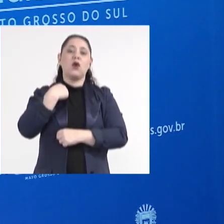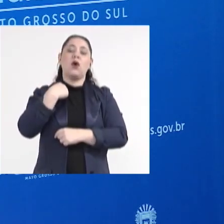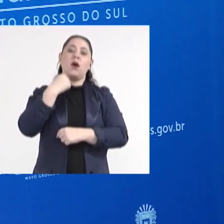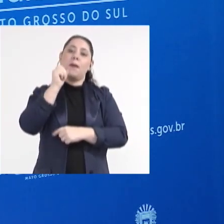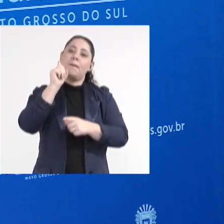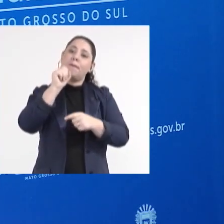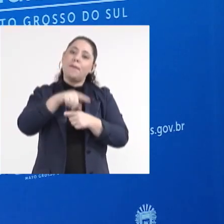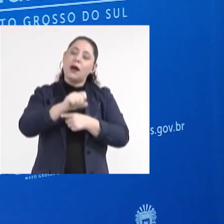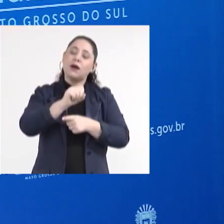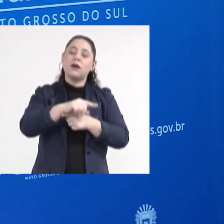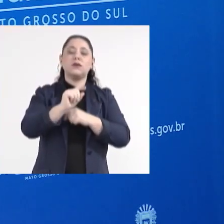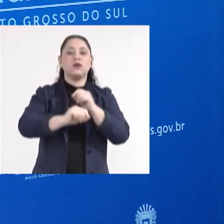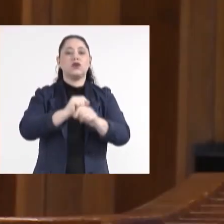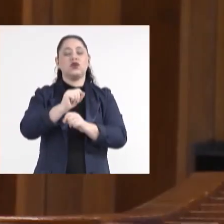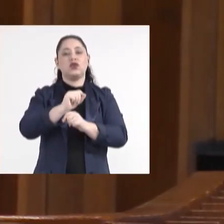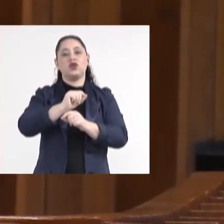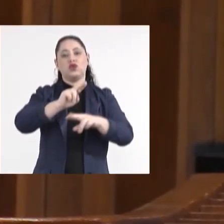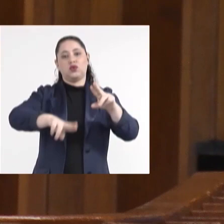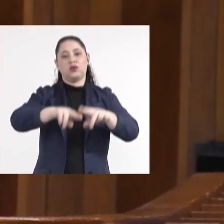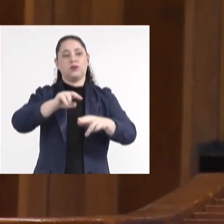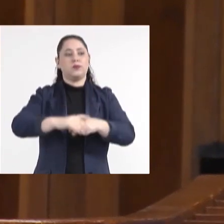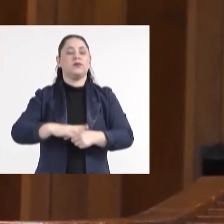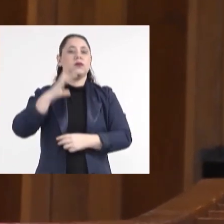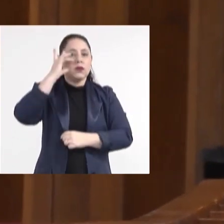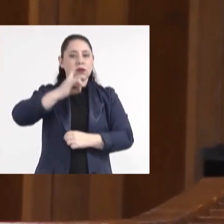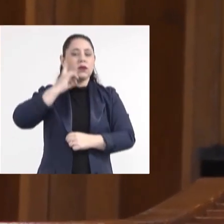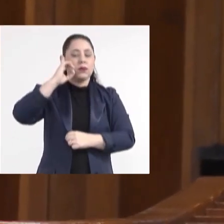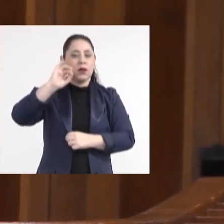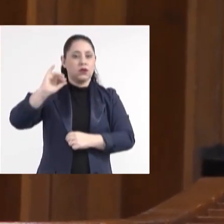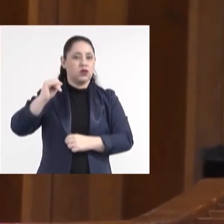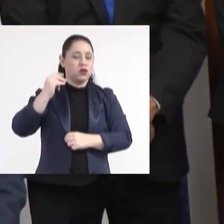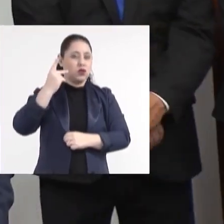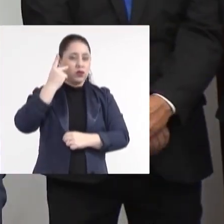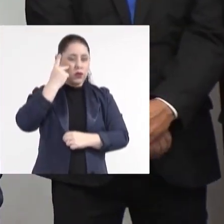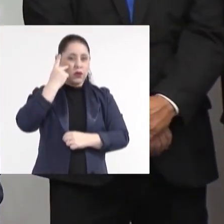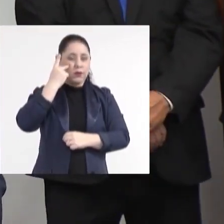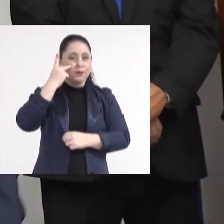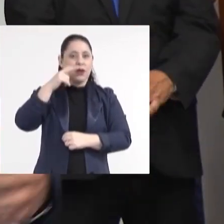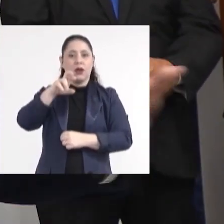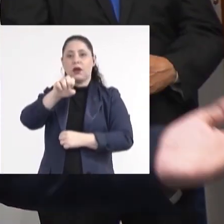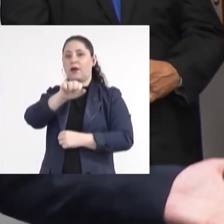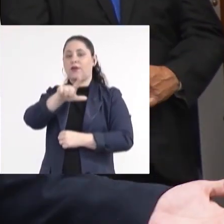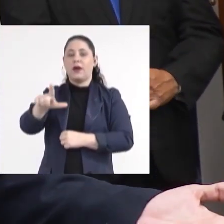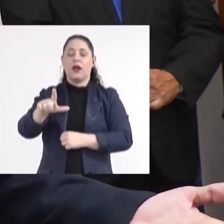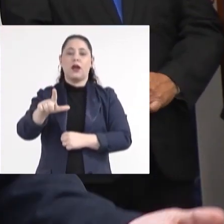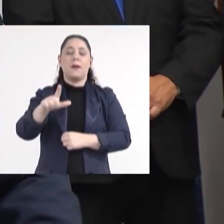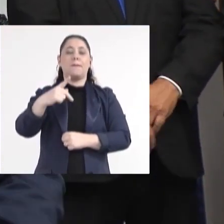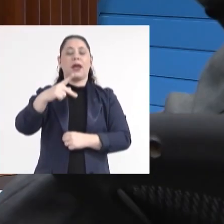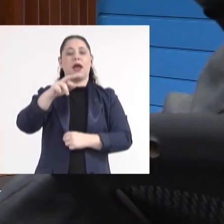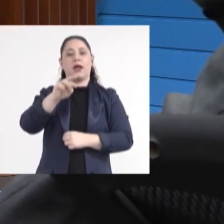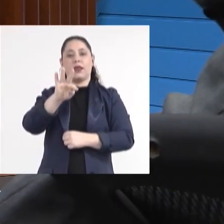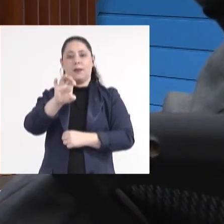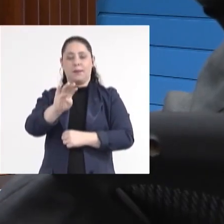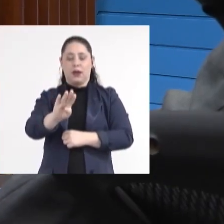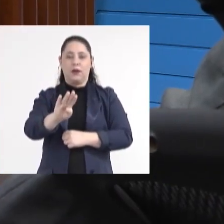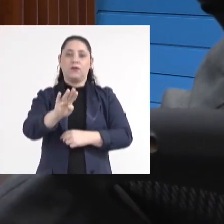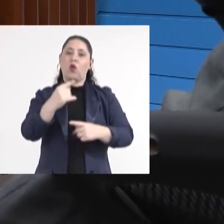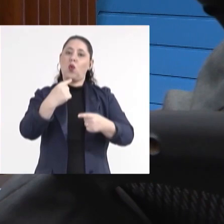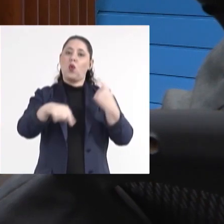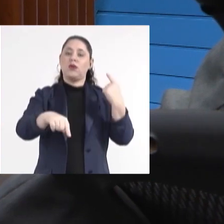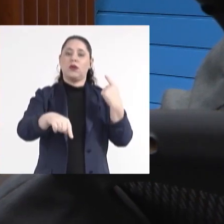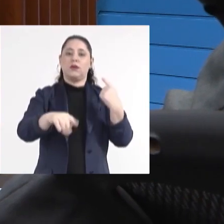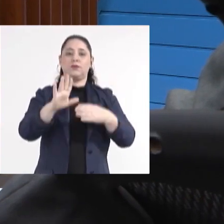com depósito para junho. Os deputados João Henrique, do PL, e Rafael Tavares, do PRTB, foram